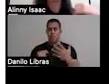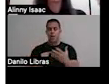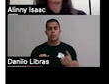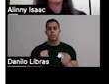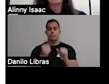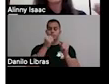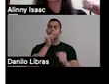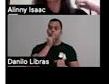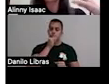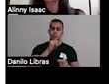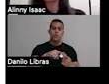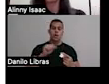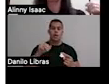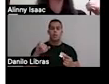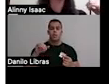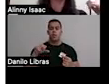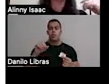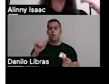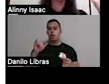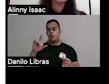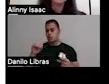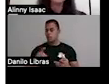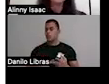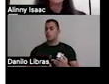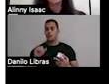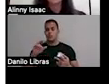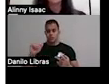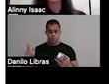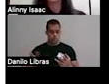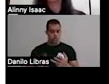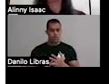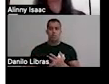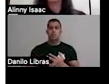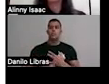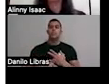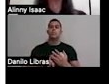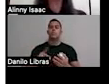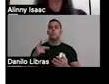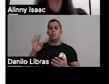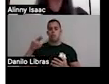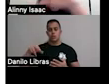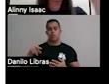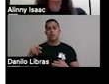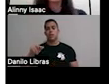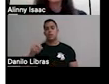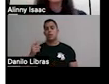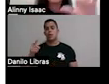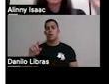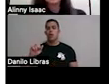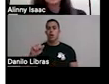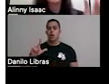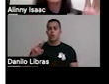como privação de aminoácido, infecção viral, estresse de retículo por acúmulo de proteínas mal enoveladas. Então, essa série